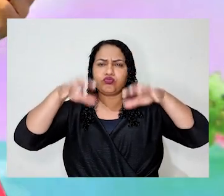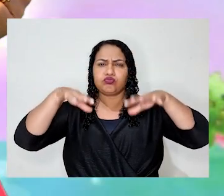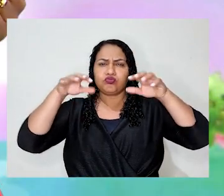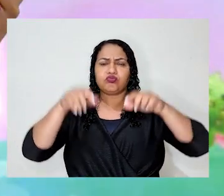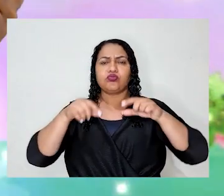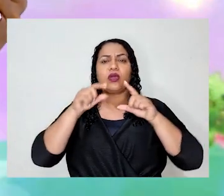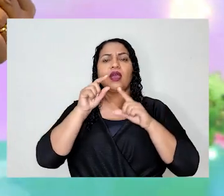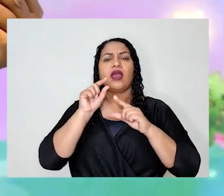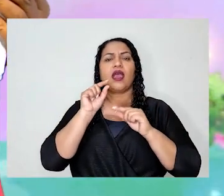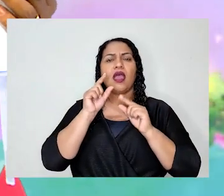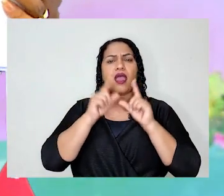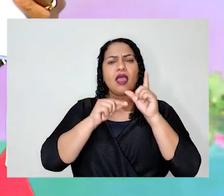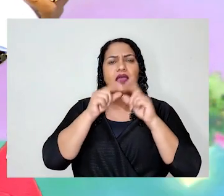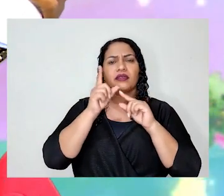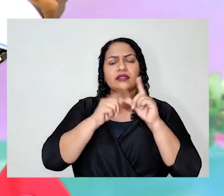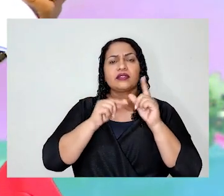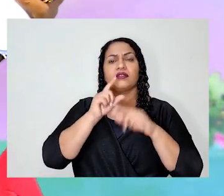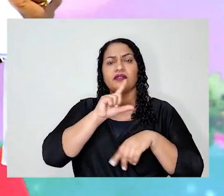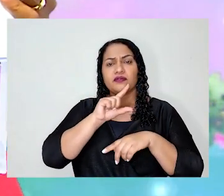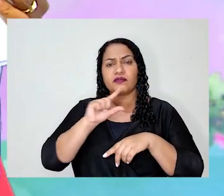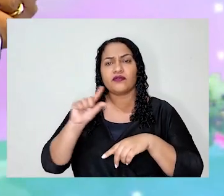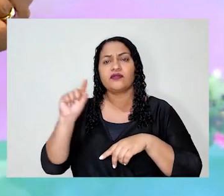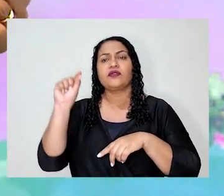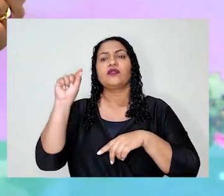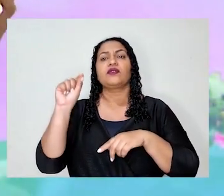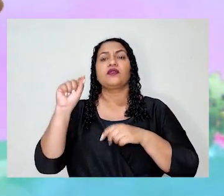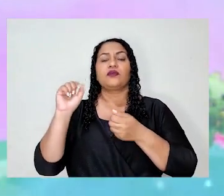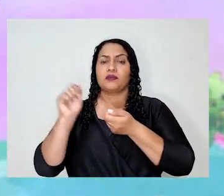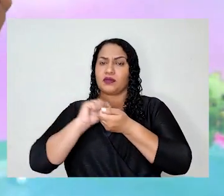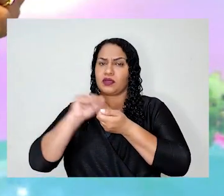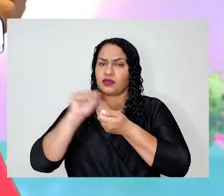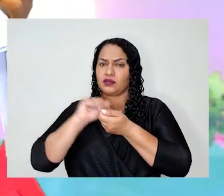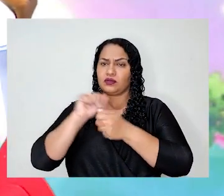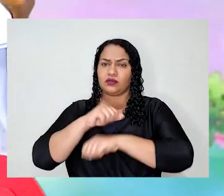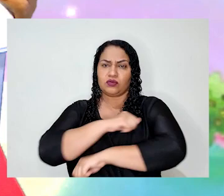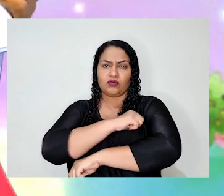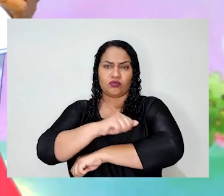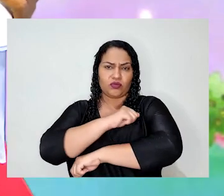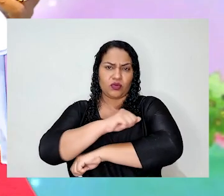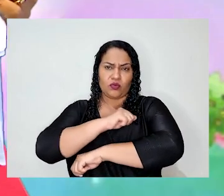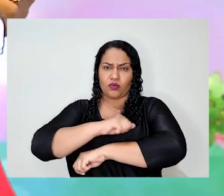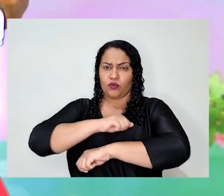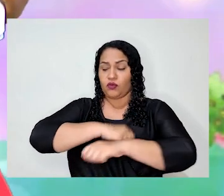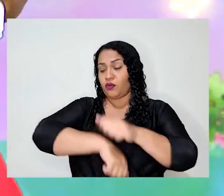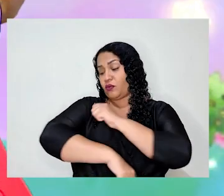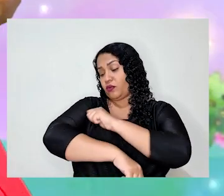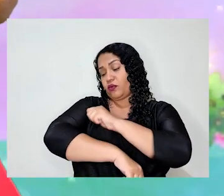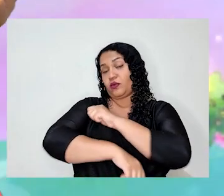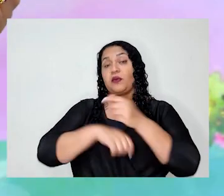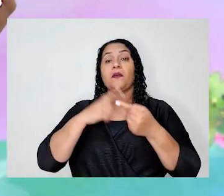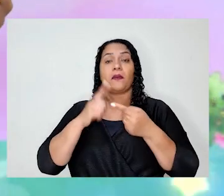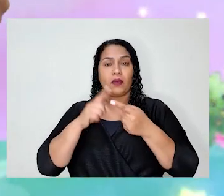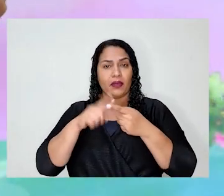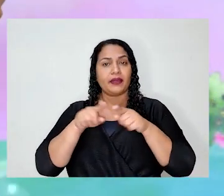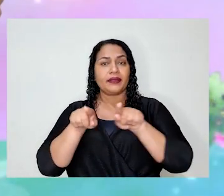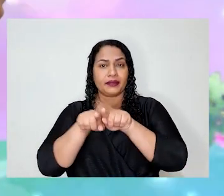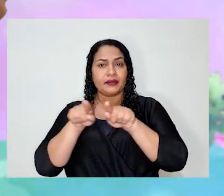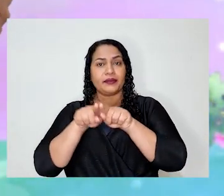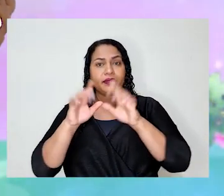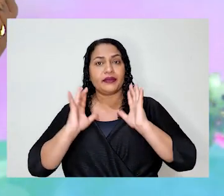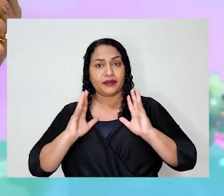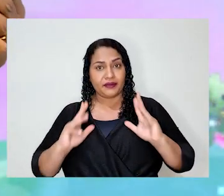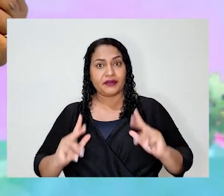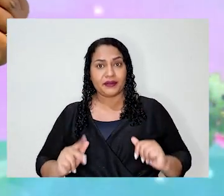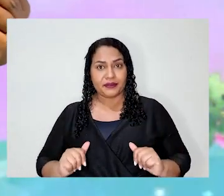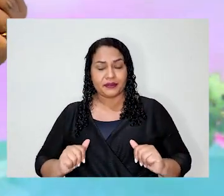a estrelinha foi, pegou a escova, se escovou, porque ela queria também